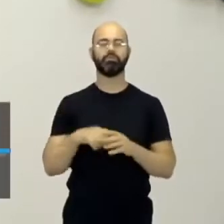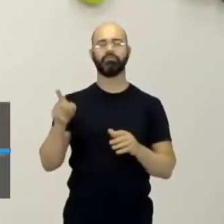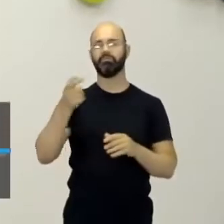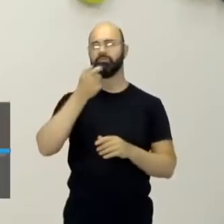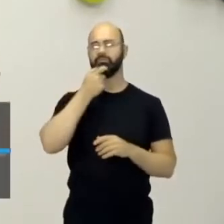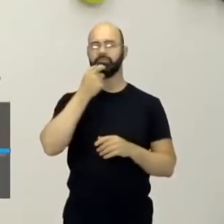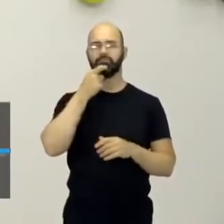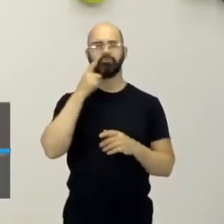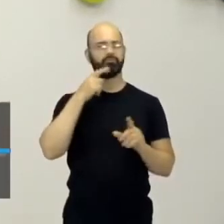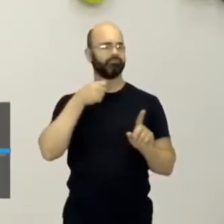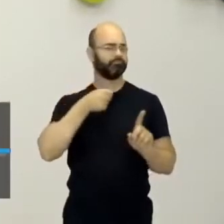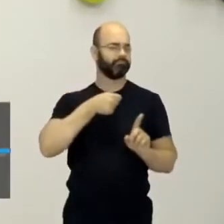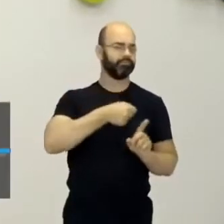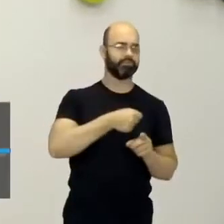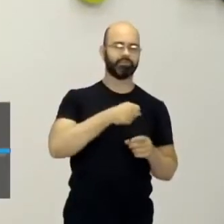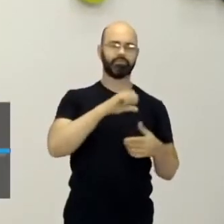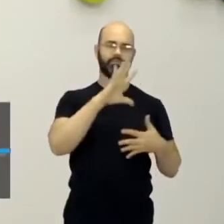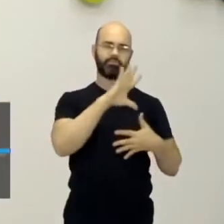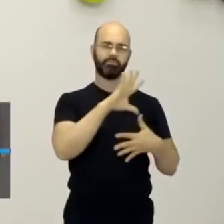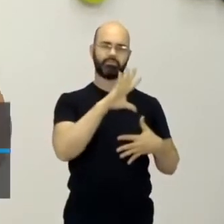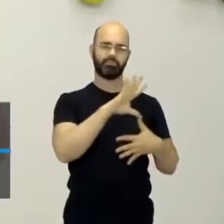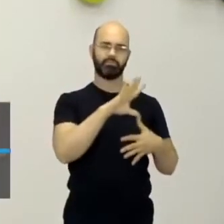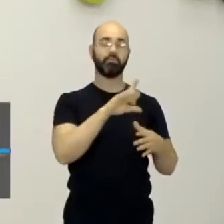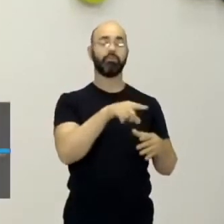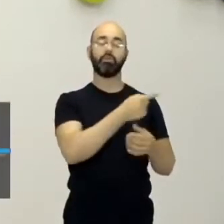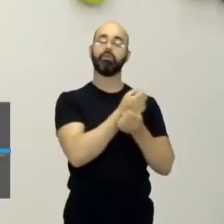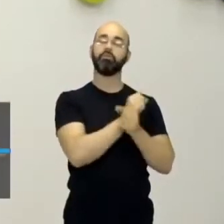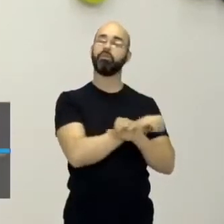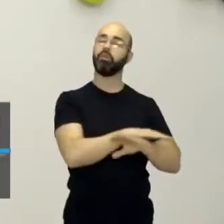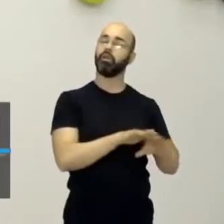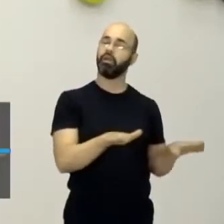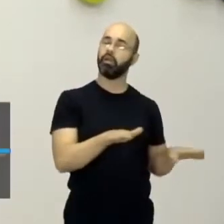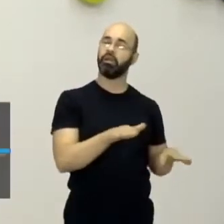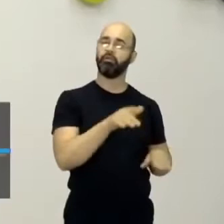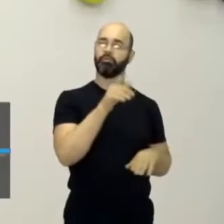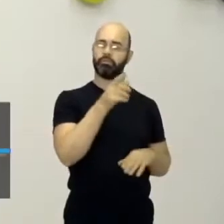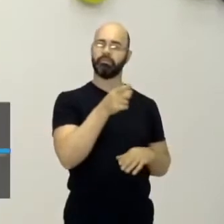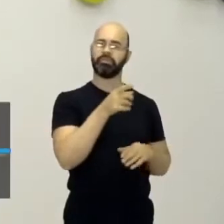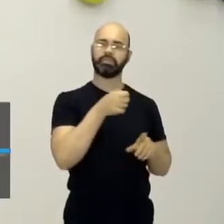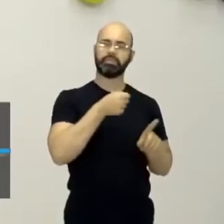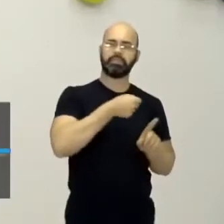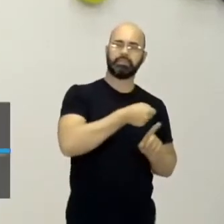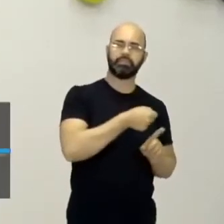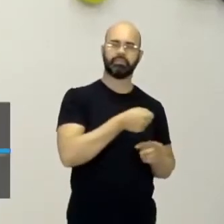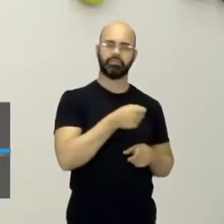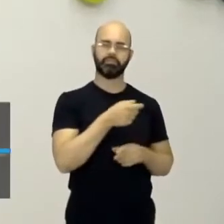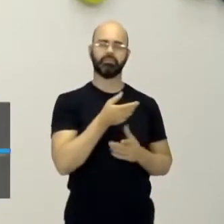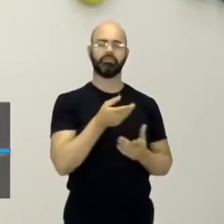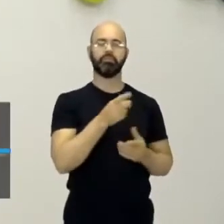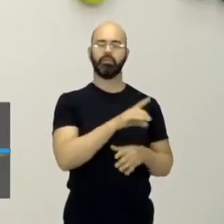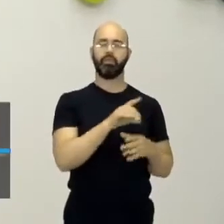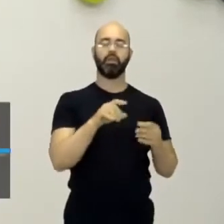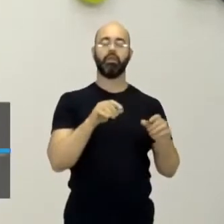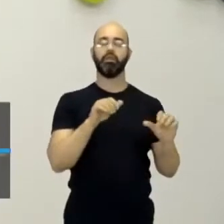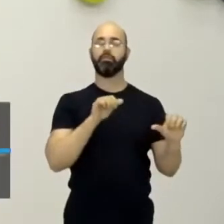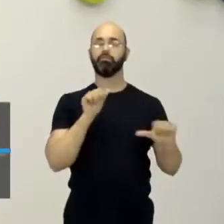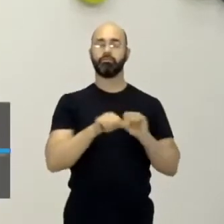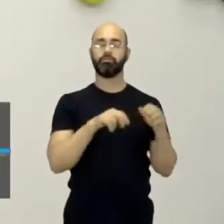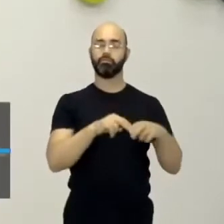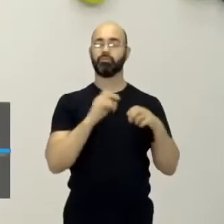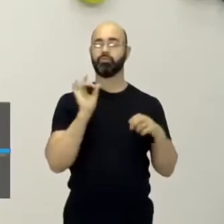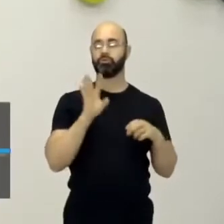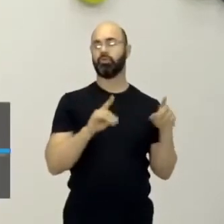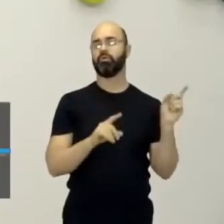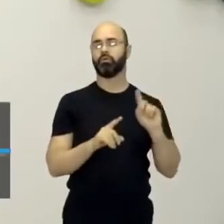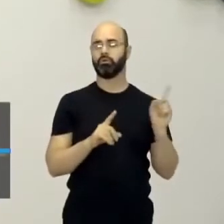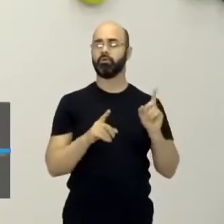a pressionar a América para acabar com a escravidão. A escravidão ela não acaba só por isto, está bem? Esse é um